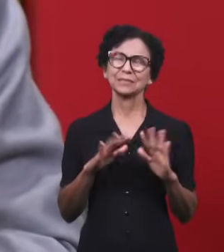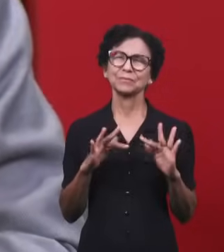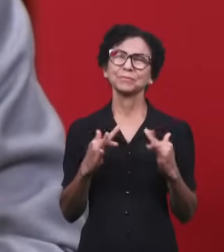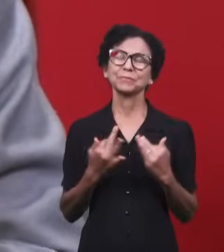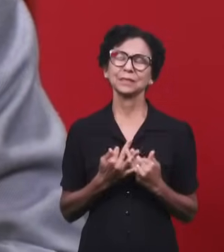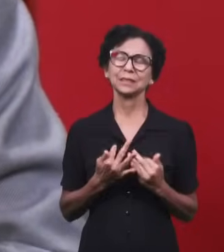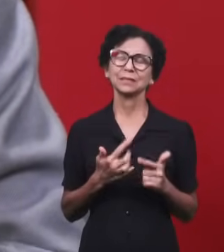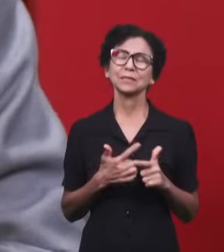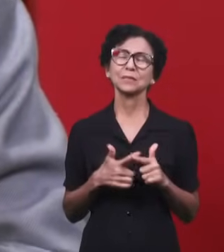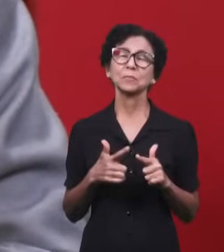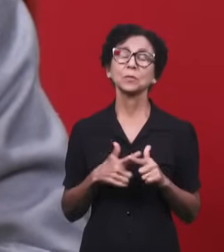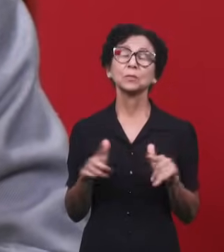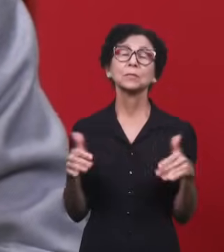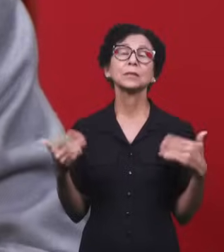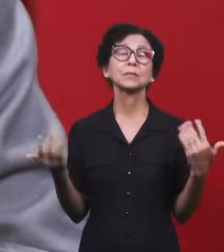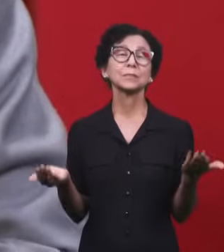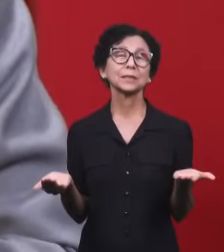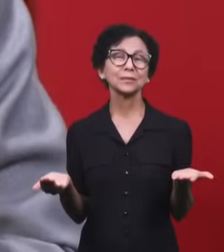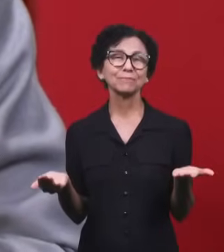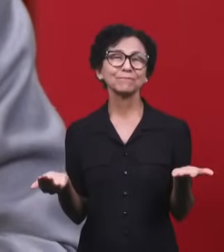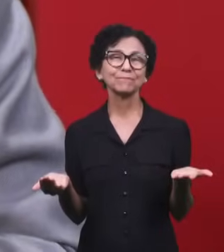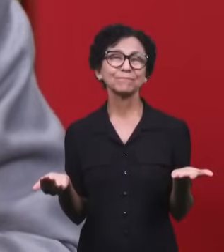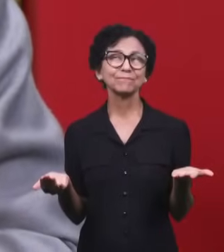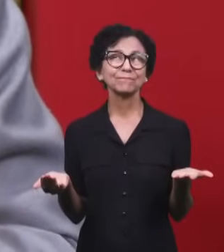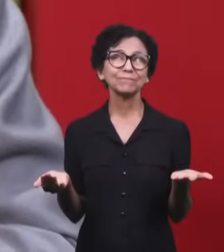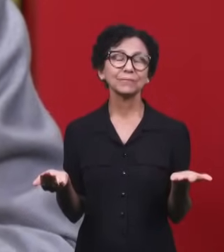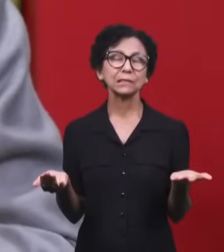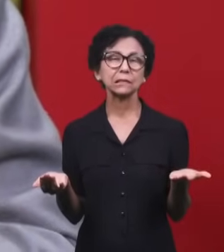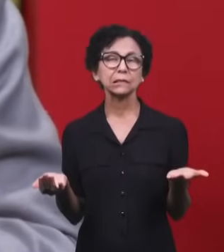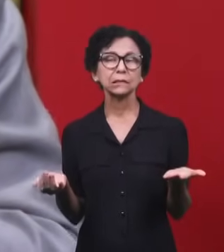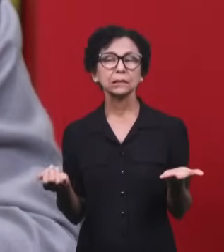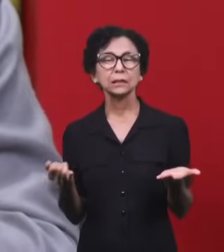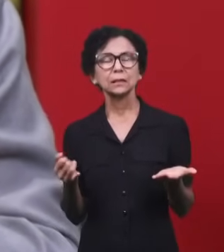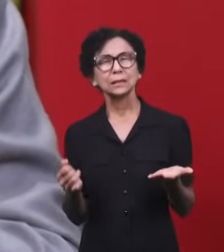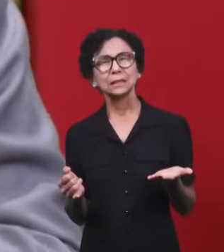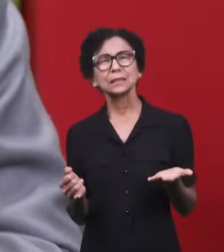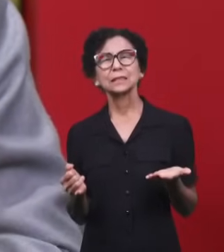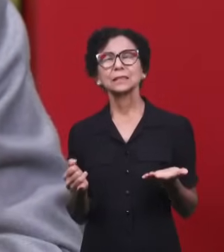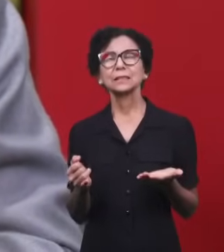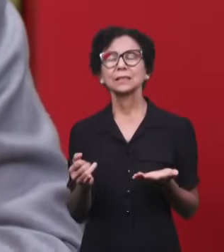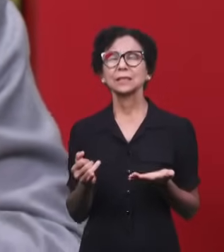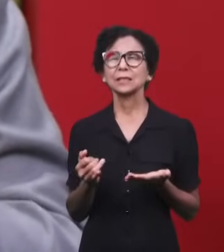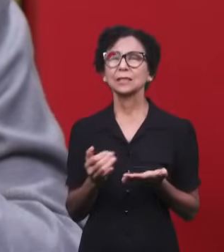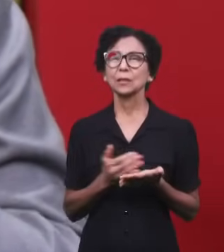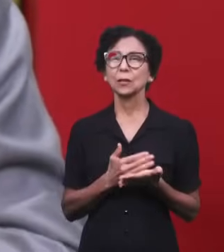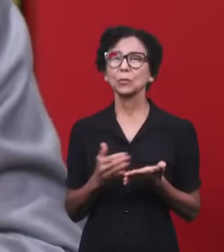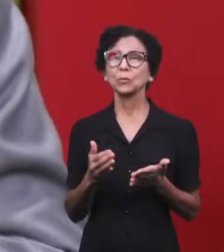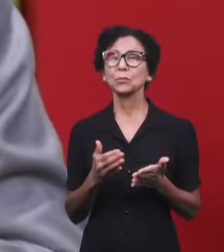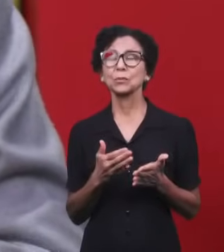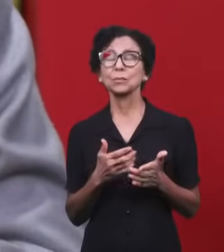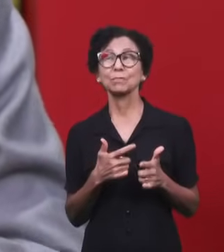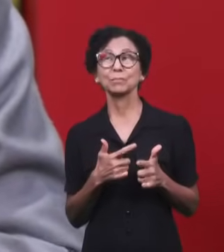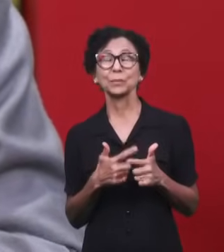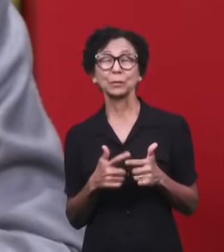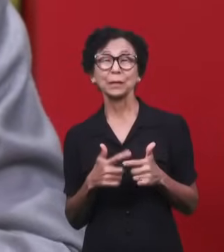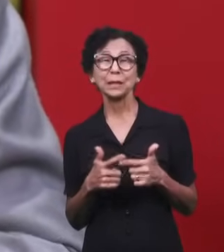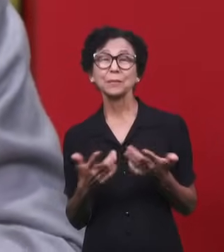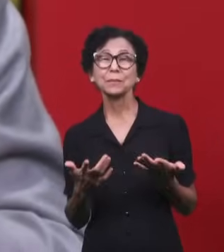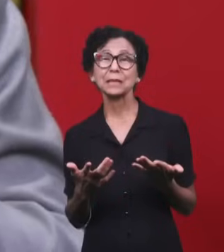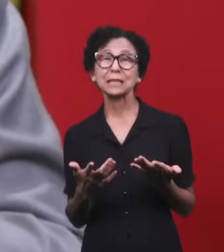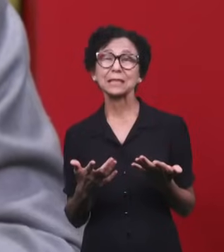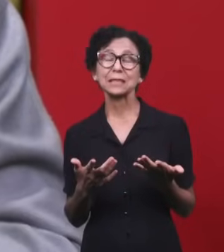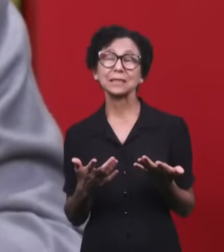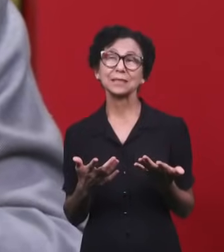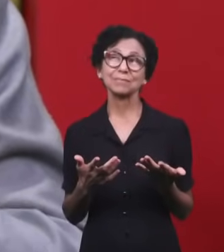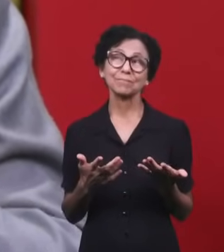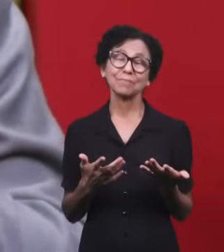os problemas pelos quais você passa? Será que há certas situações, há eventos bíblicos que nos ensinam o